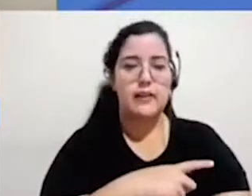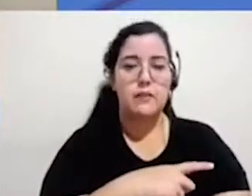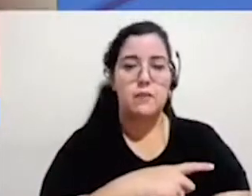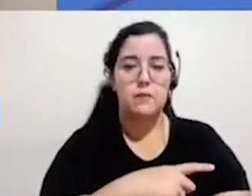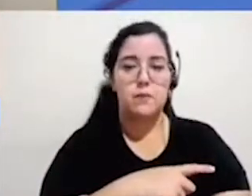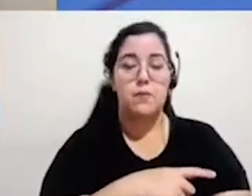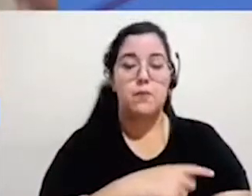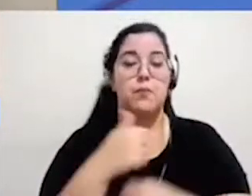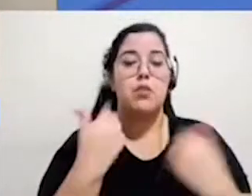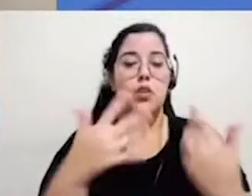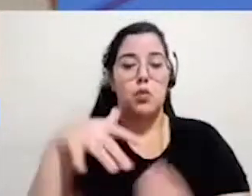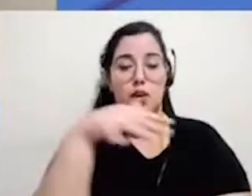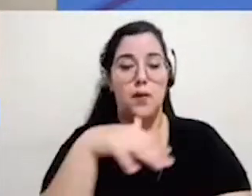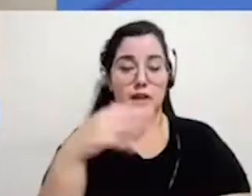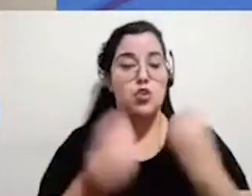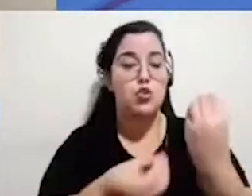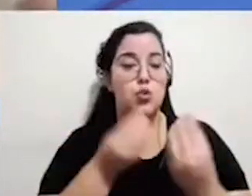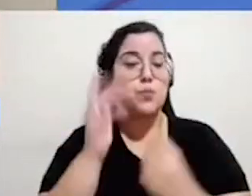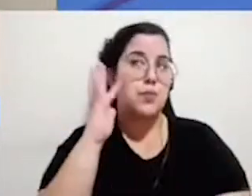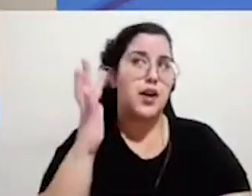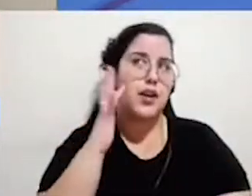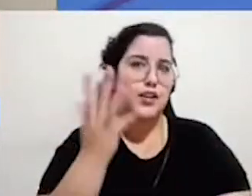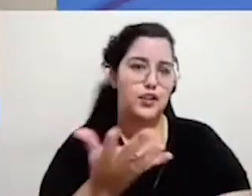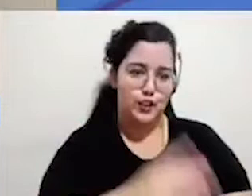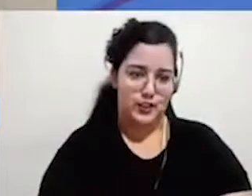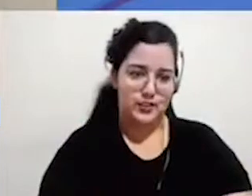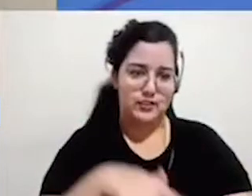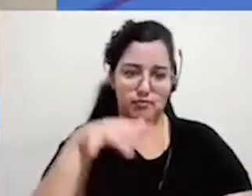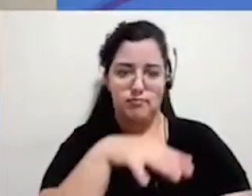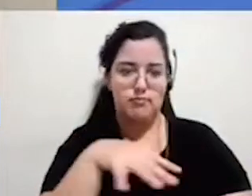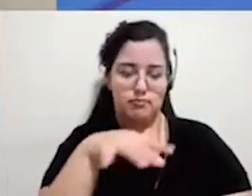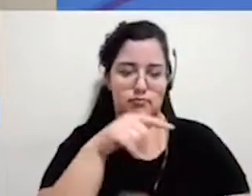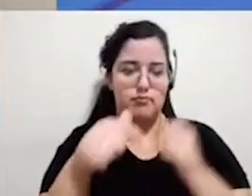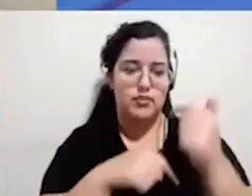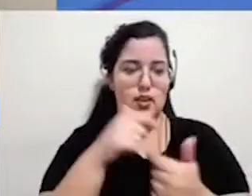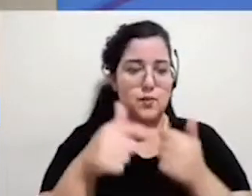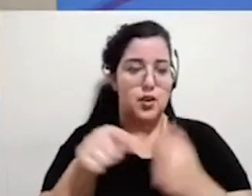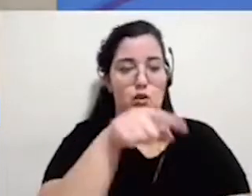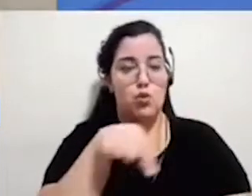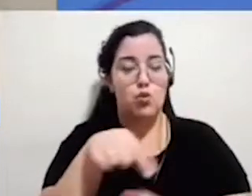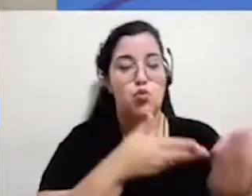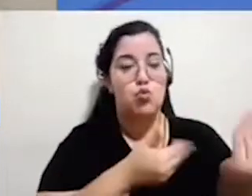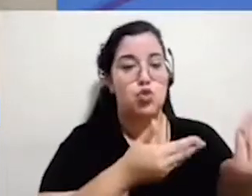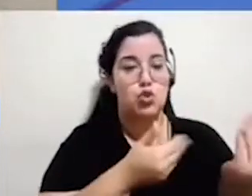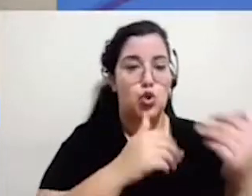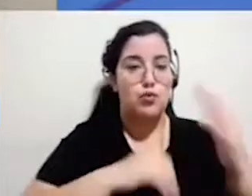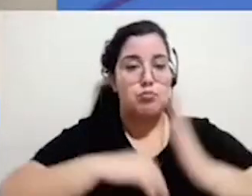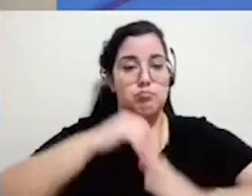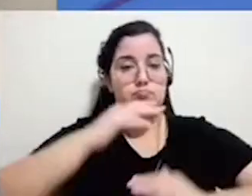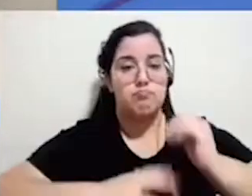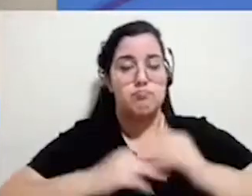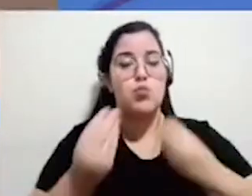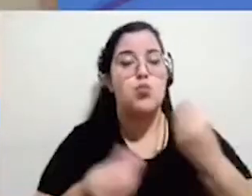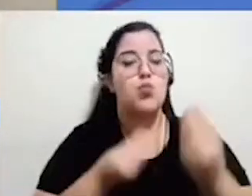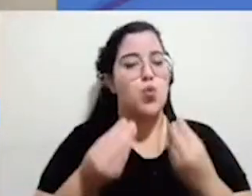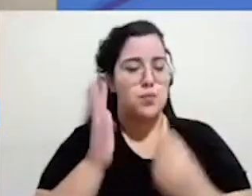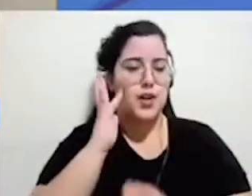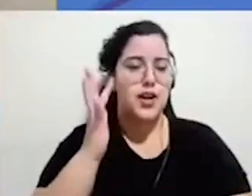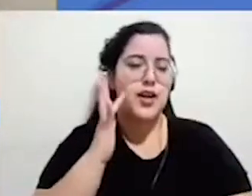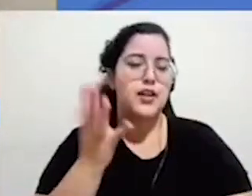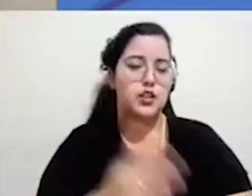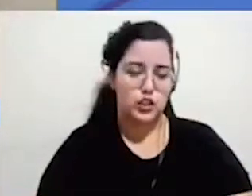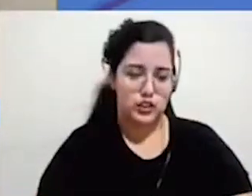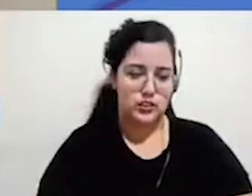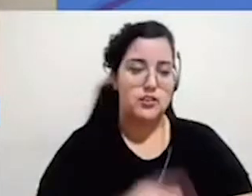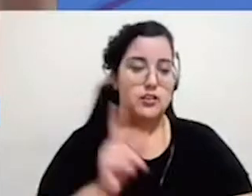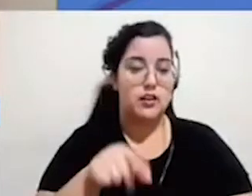que ambiente que nós temos que criar para os jovens poderem ocupar seu lugar? Entendeu? Acho que começa por aí a